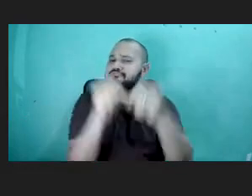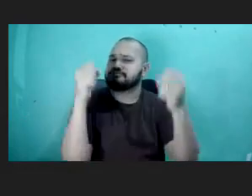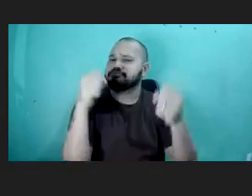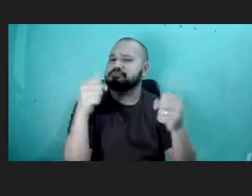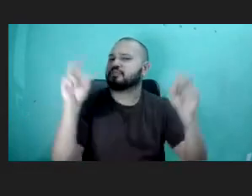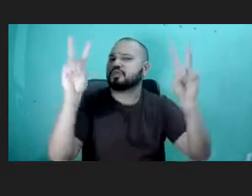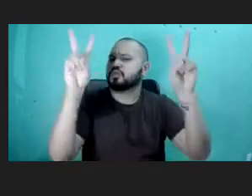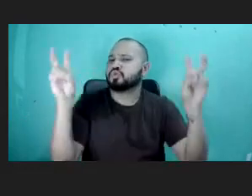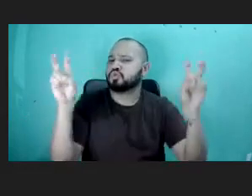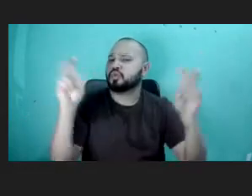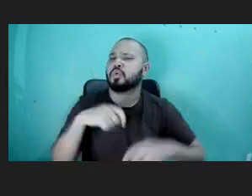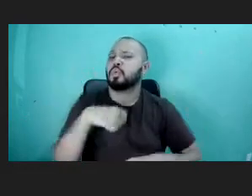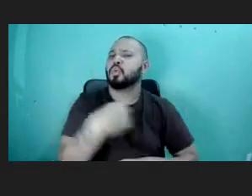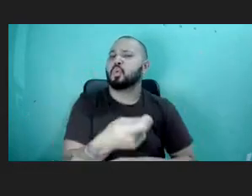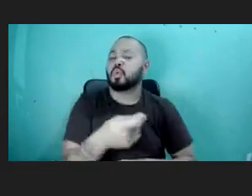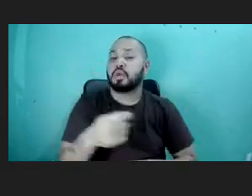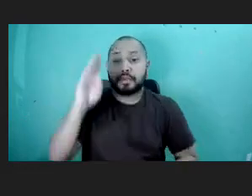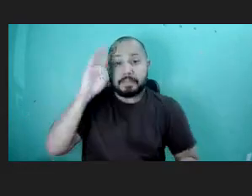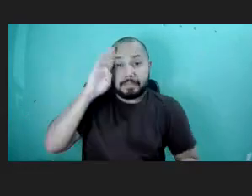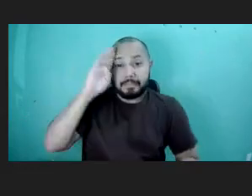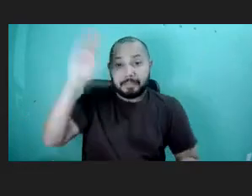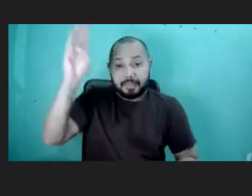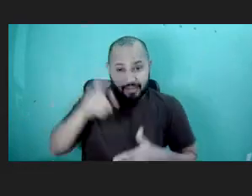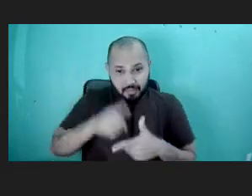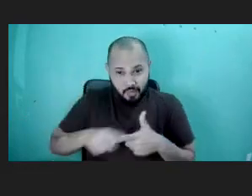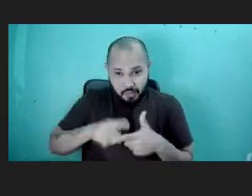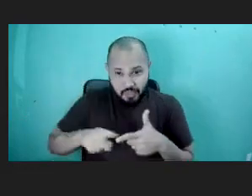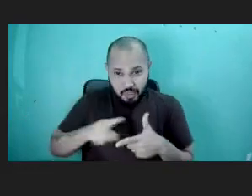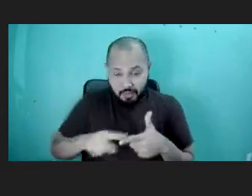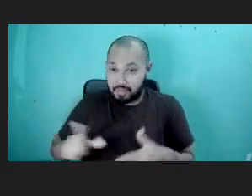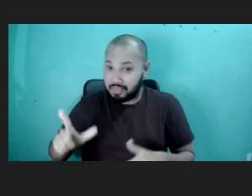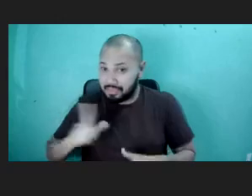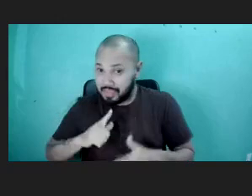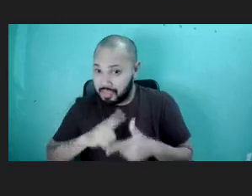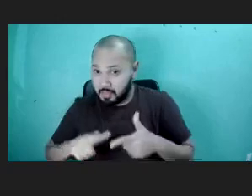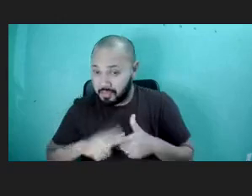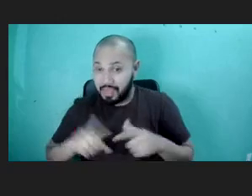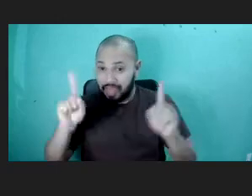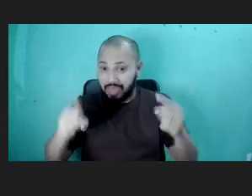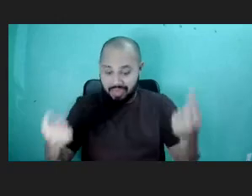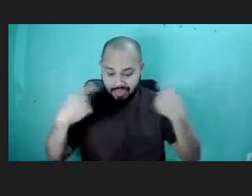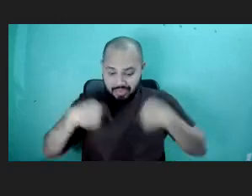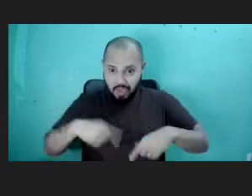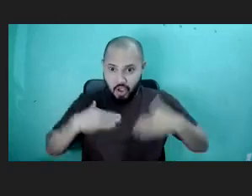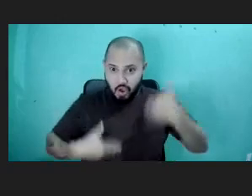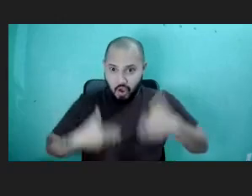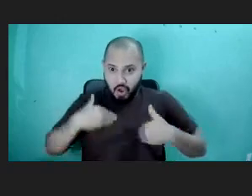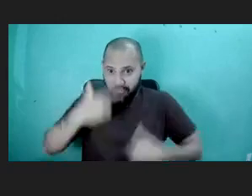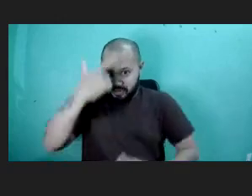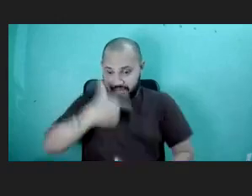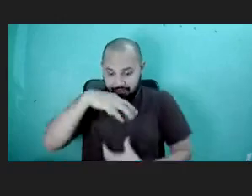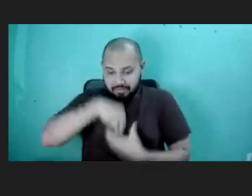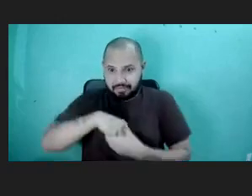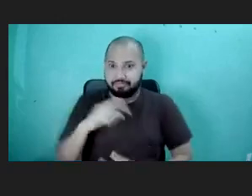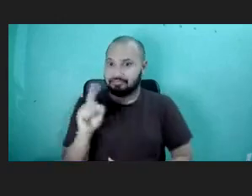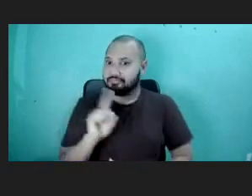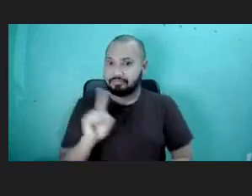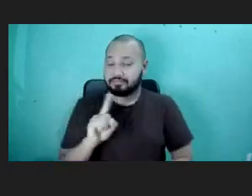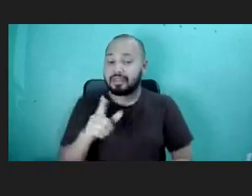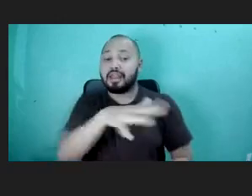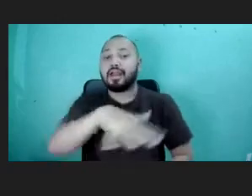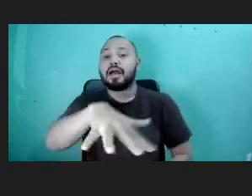afirma que o principal problema, né, se existe um problema, ele não está no corpo, ele não está no indivíduo, ele está naquele ambiente que não